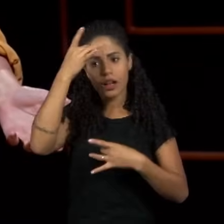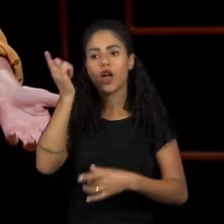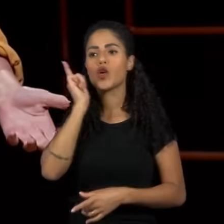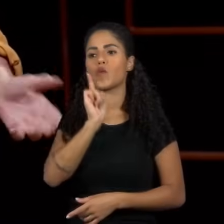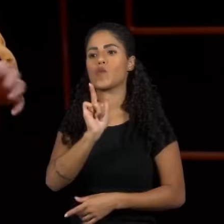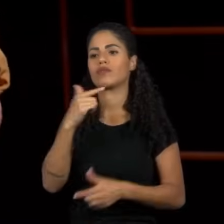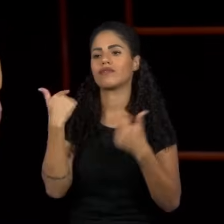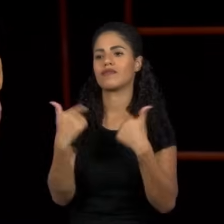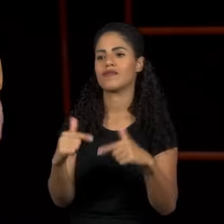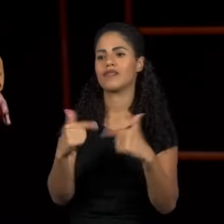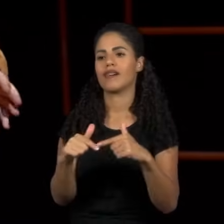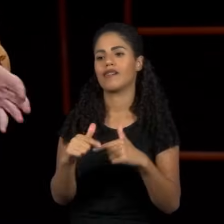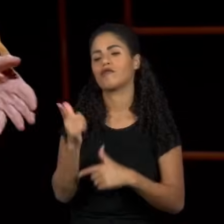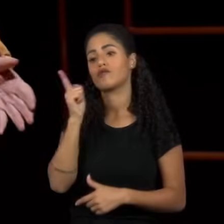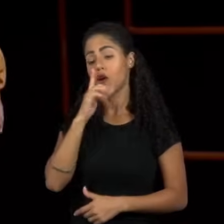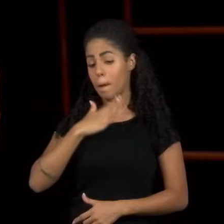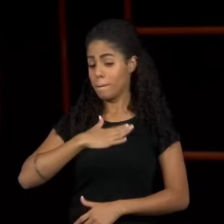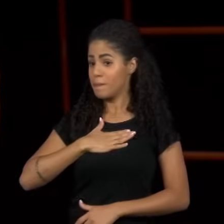acho, de trabalhar.